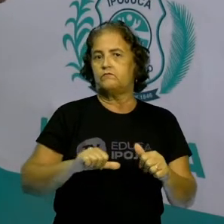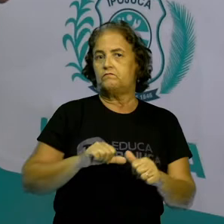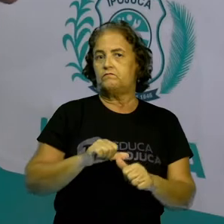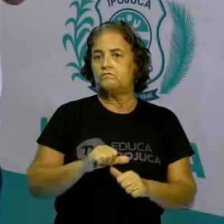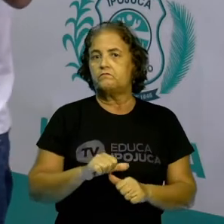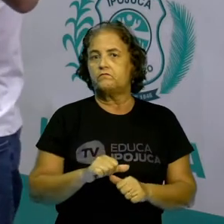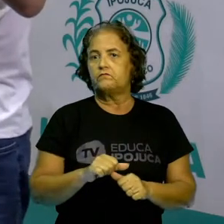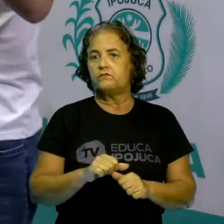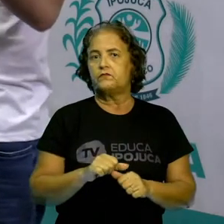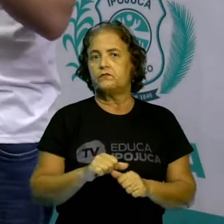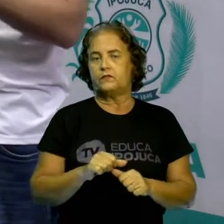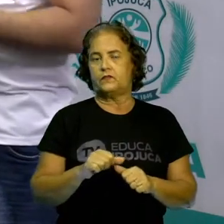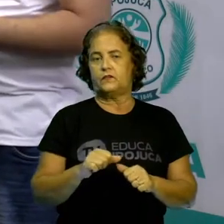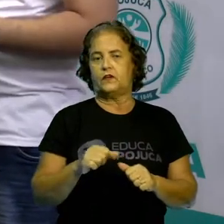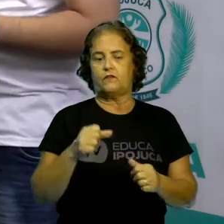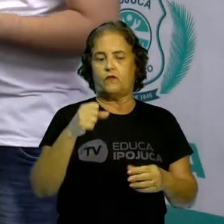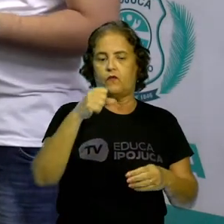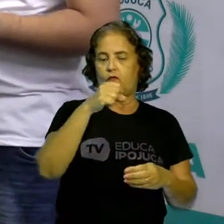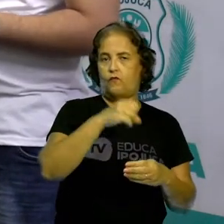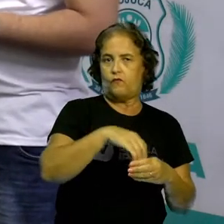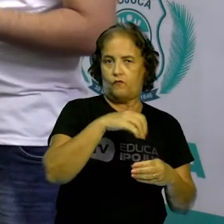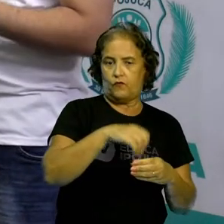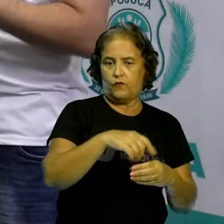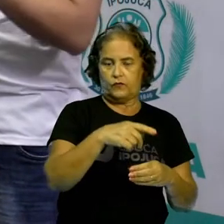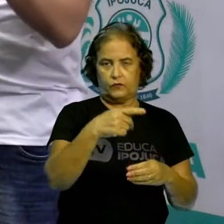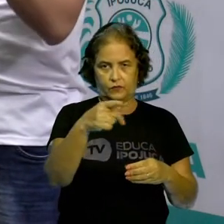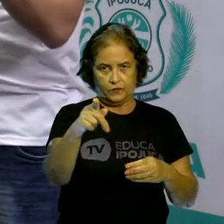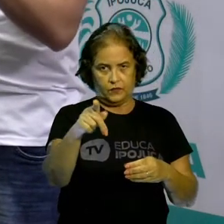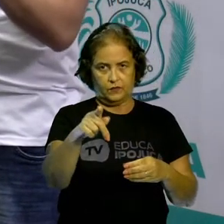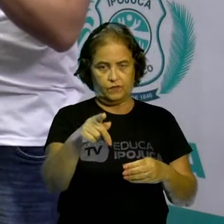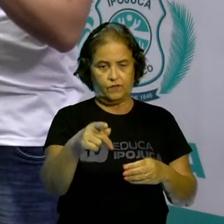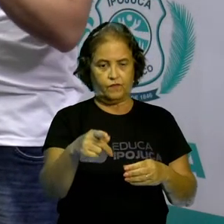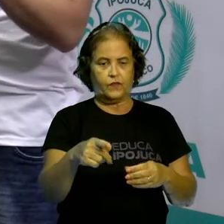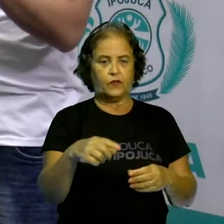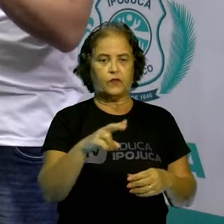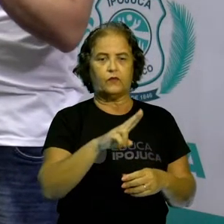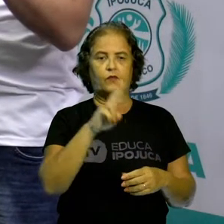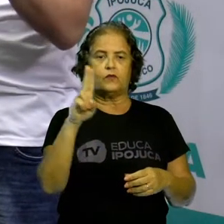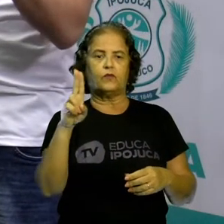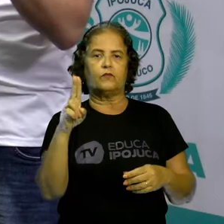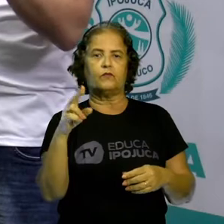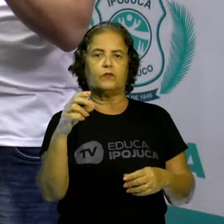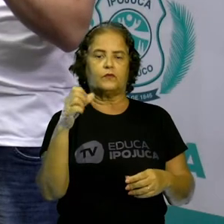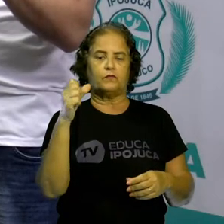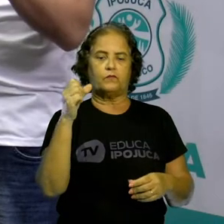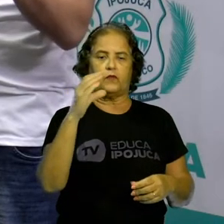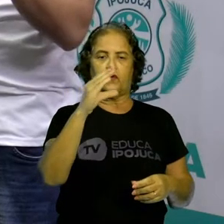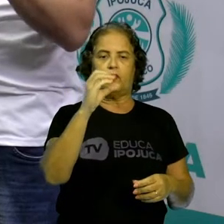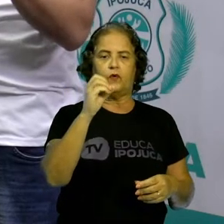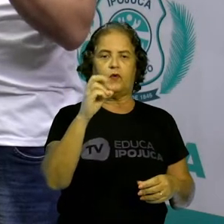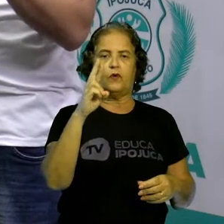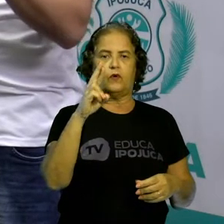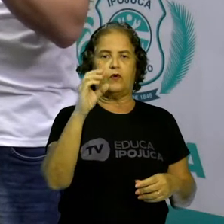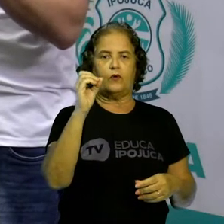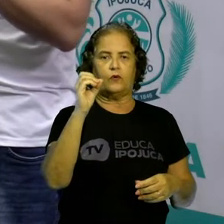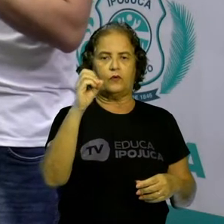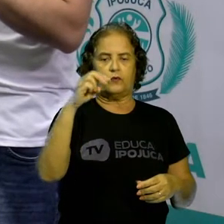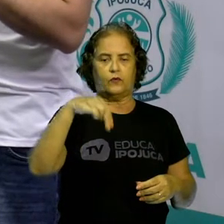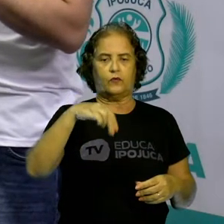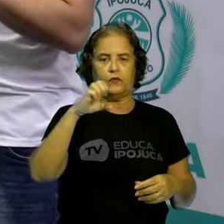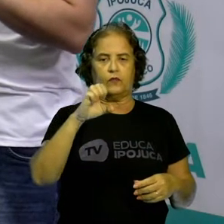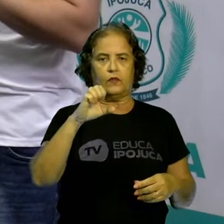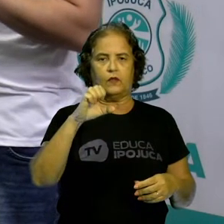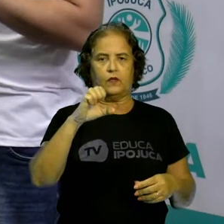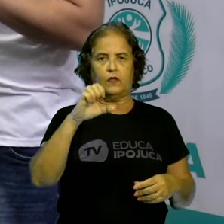conhecido como coronelismo, tá bem? Durante esse período também ocorreu o chamado voto de